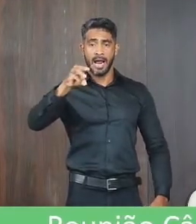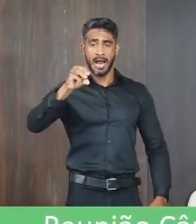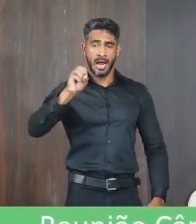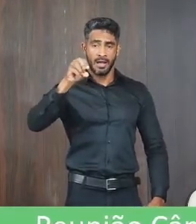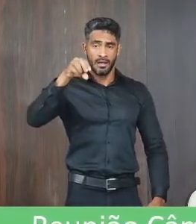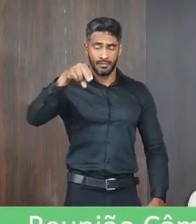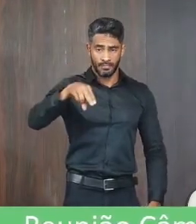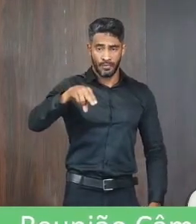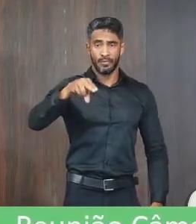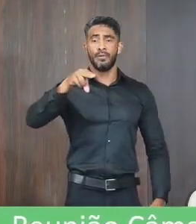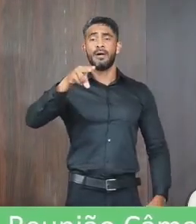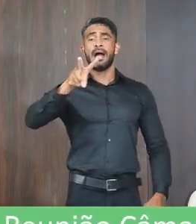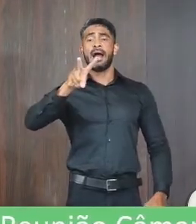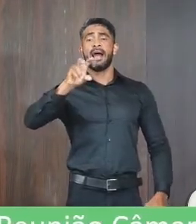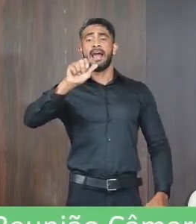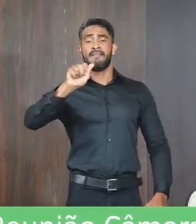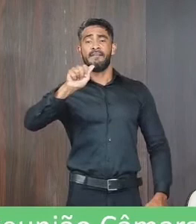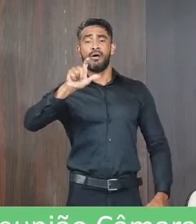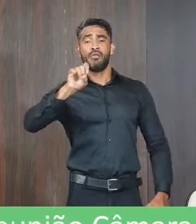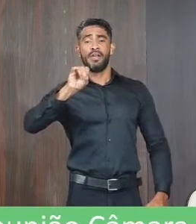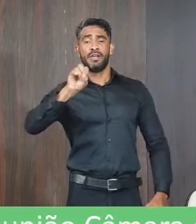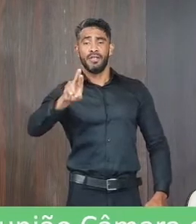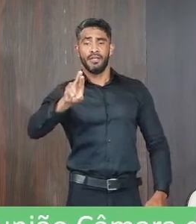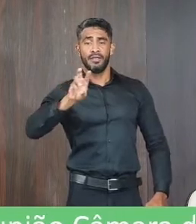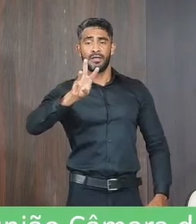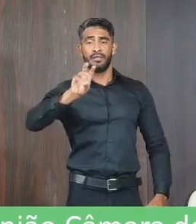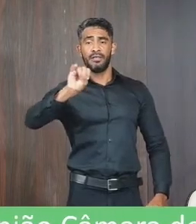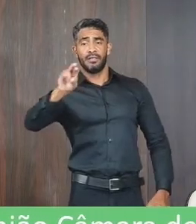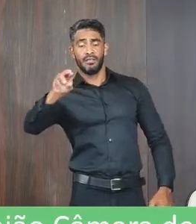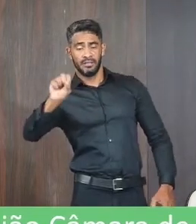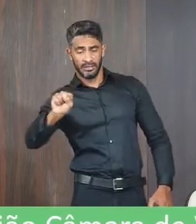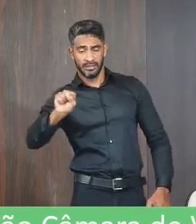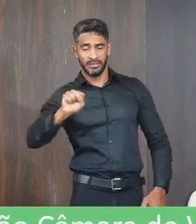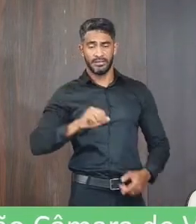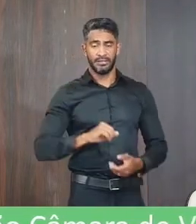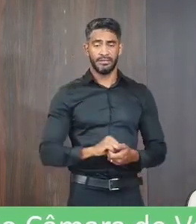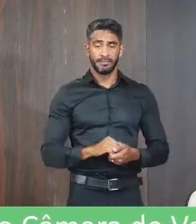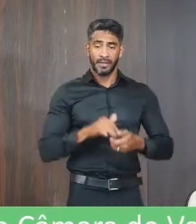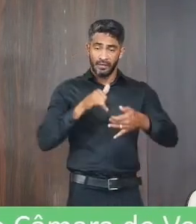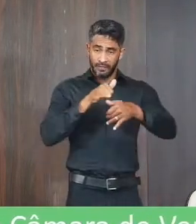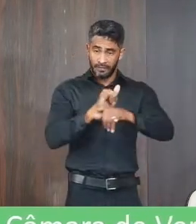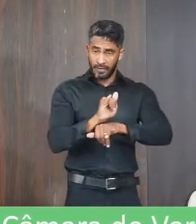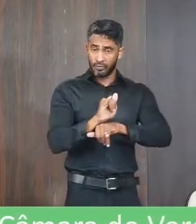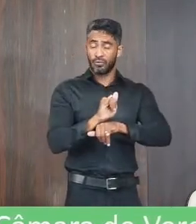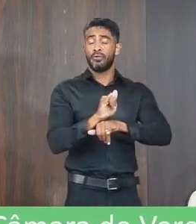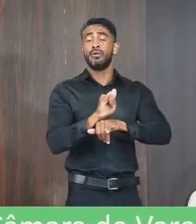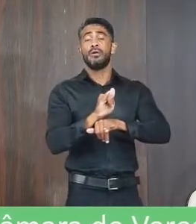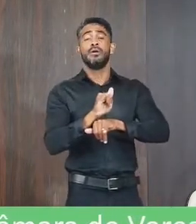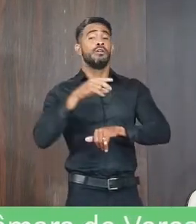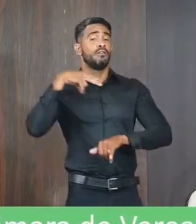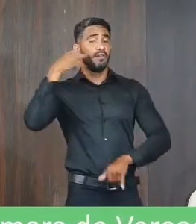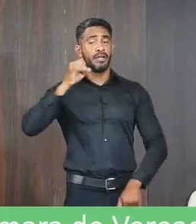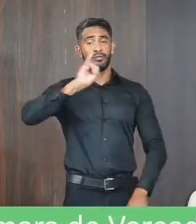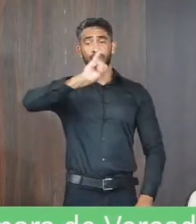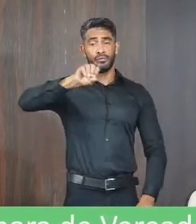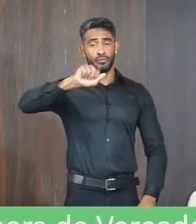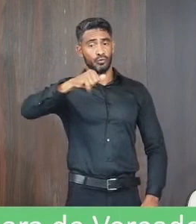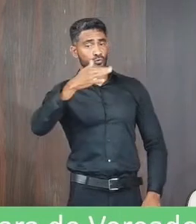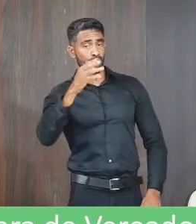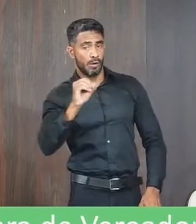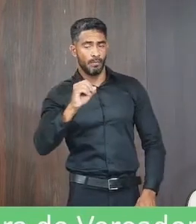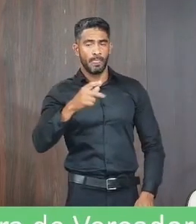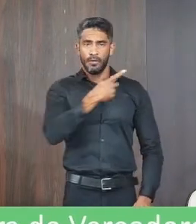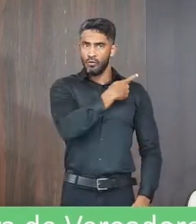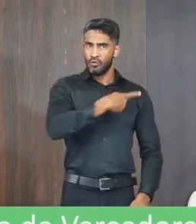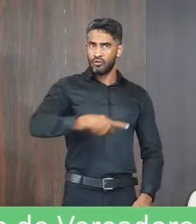Alexandre Araújo, Valdeiro Santo Silva e o Iris Carlos Lopes. Ausente o vereador João Pereira da Silva. O